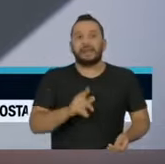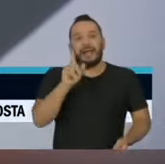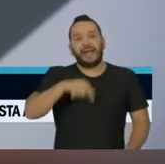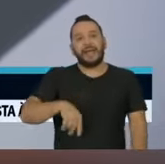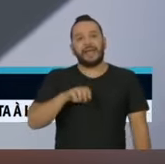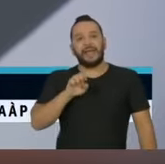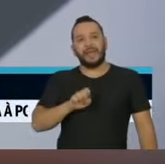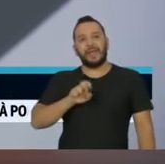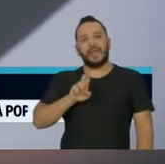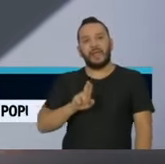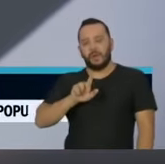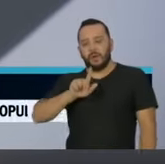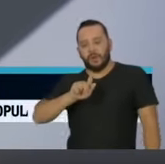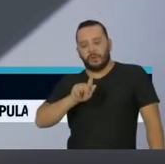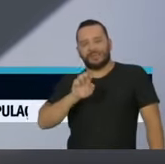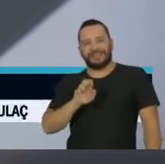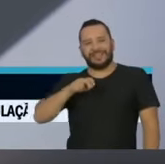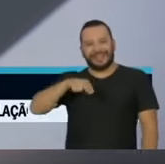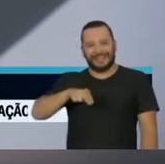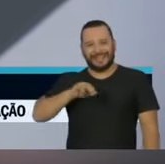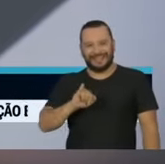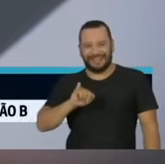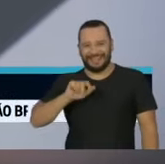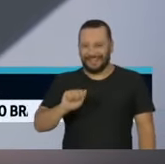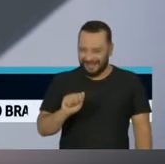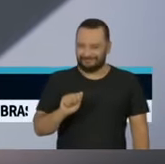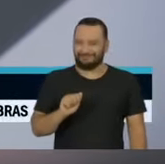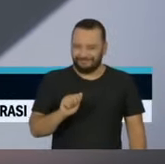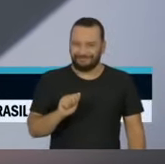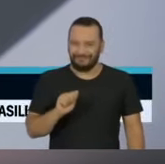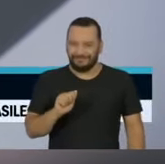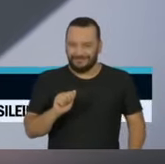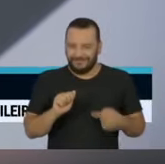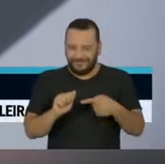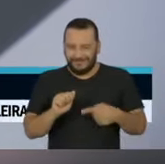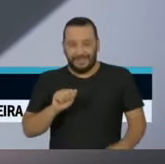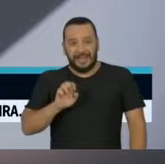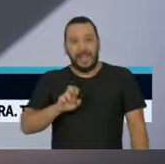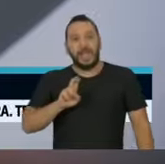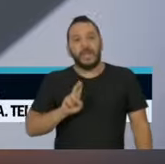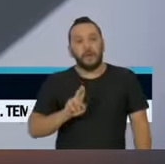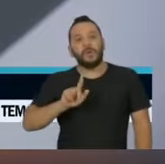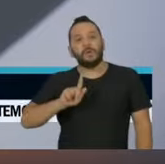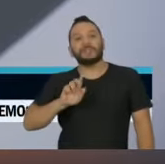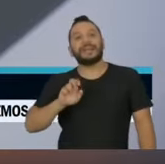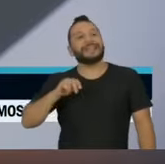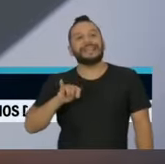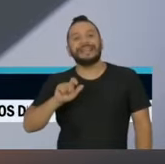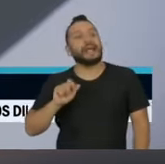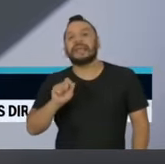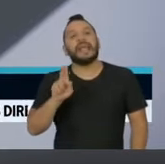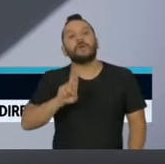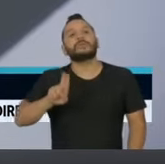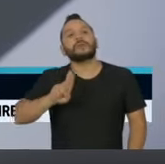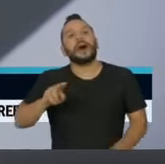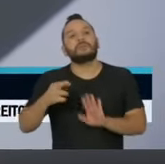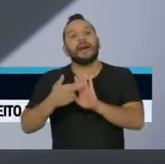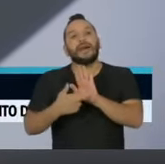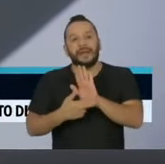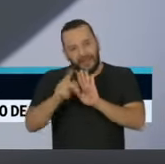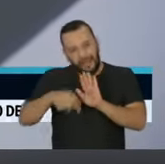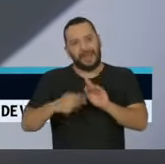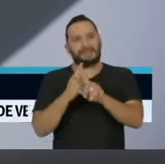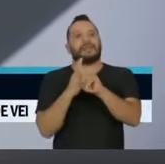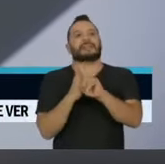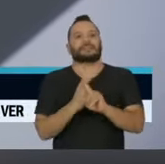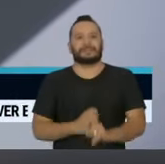eugenia lembre-se de que sistema político mundial usava isso então quando